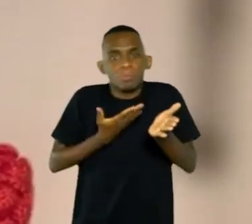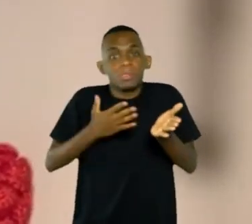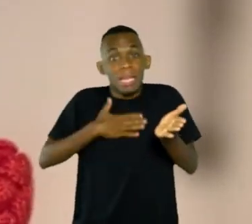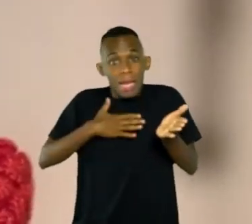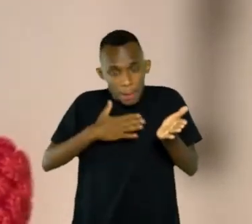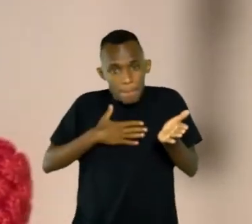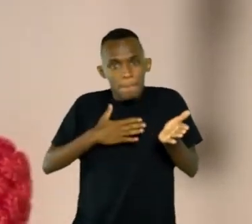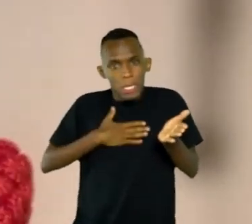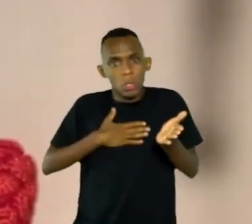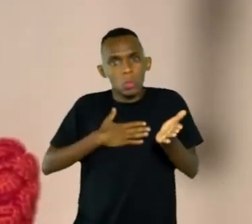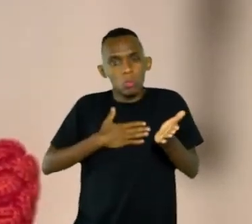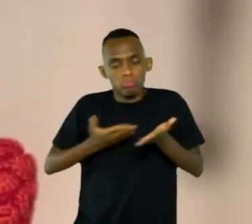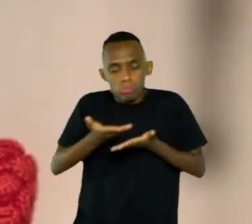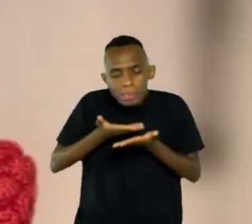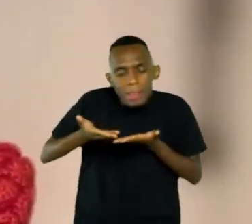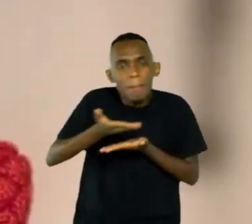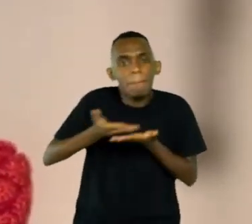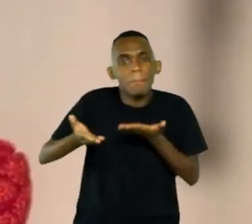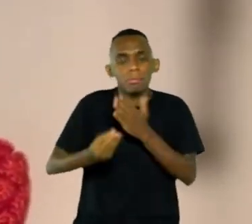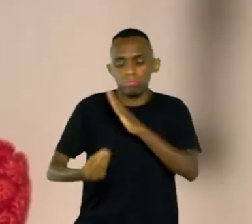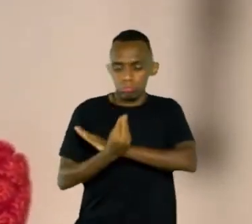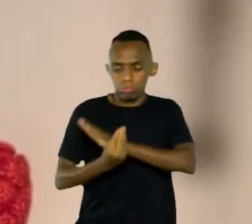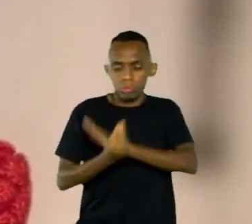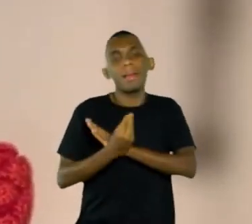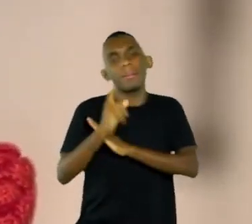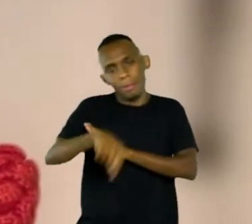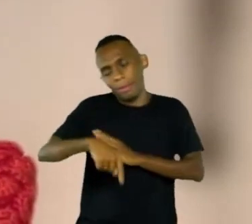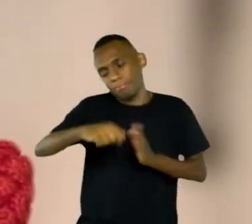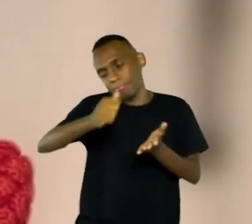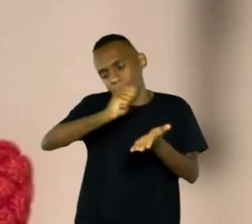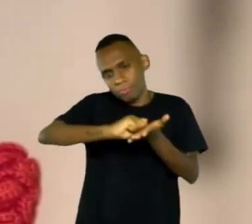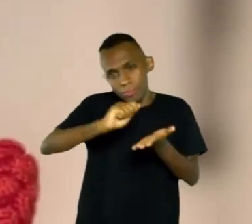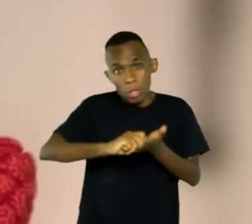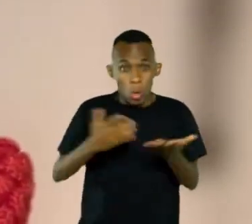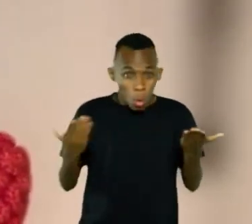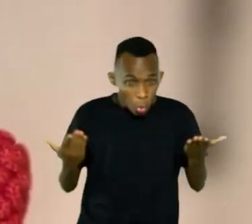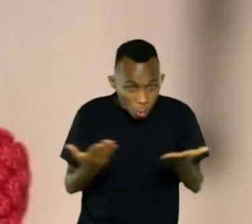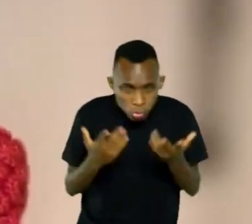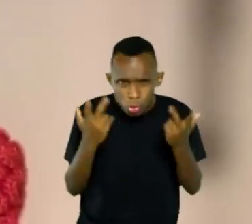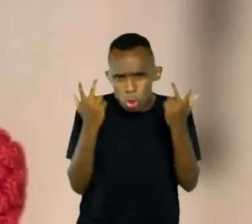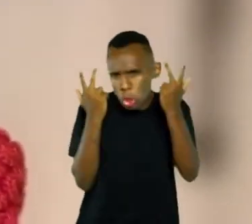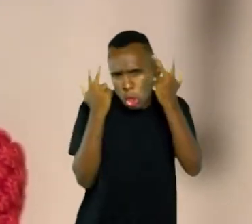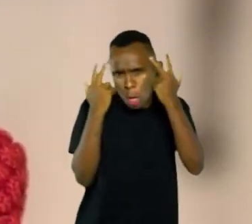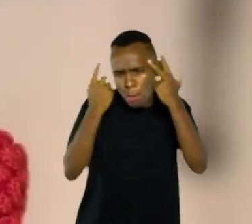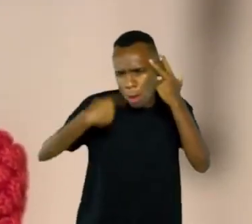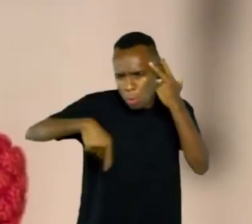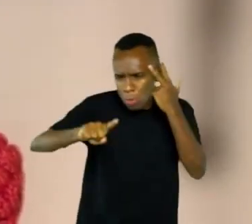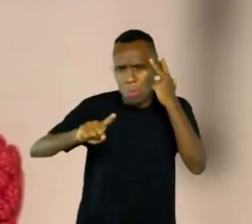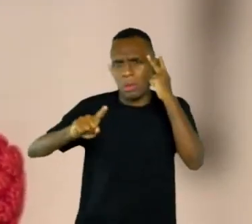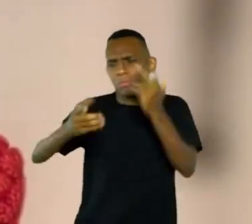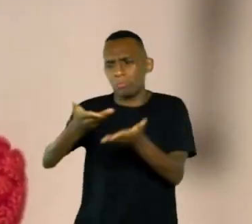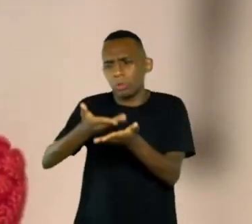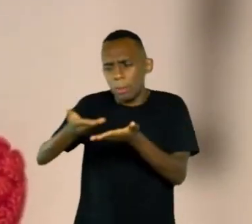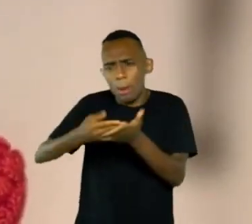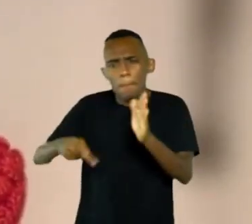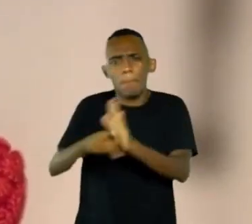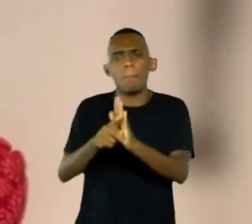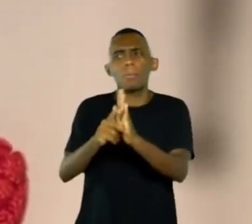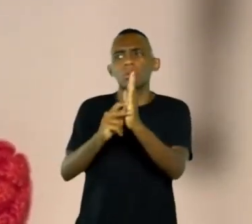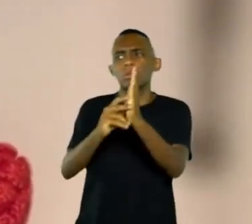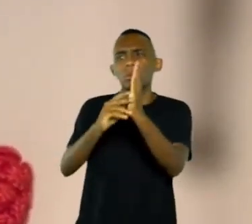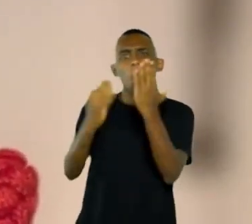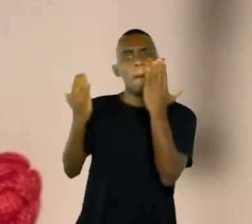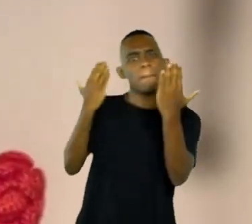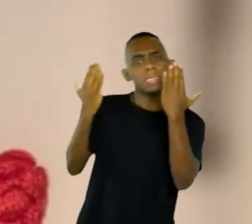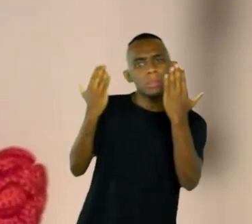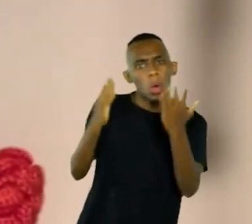né? Acho que a gente faz isso, porque hoje em dia é natural sair para o psicólogo. Naquela época não era tão corriqueiro, ainda mais uma família com